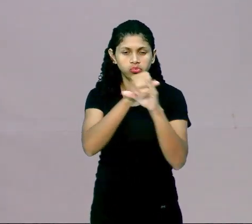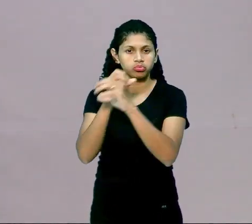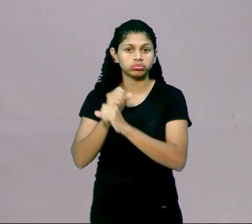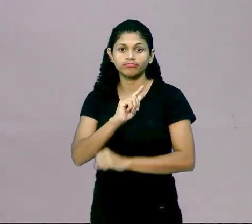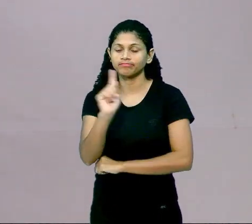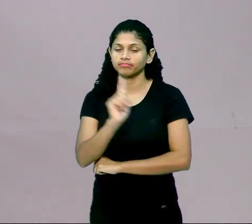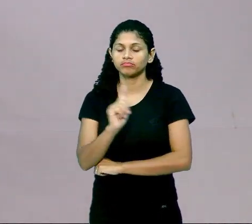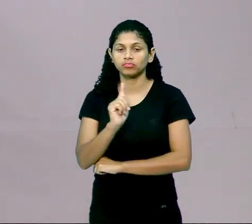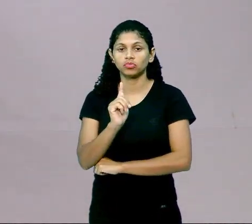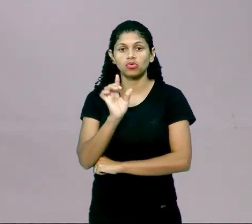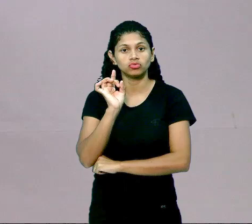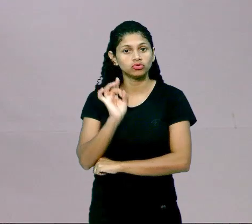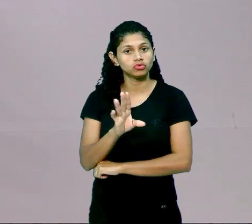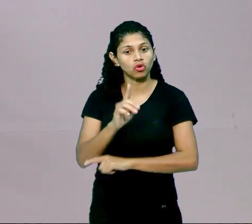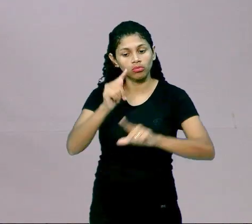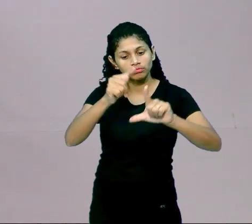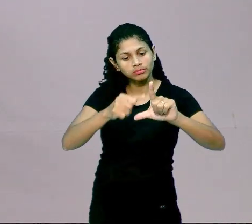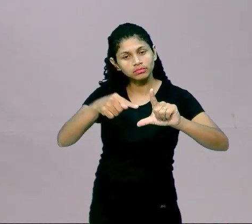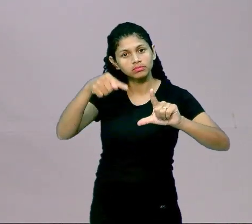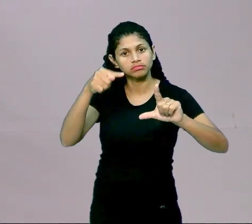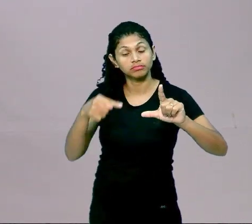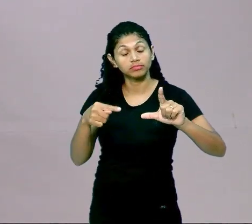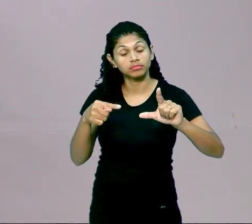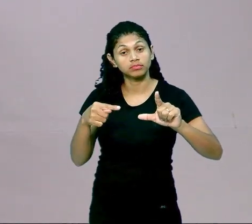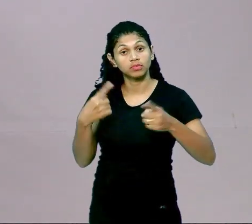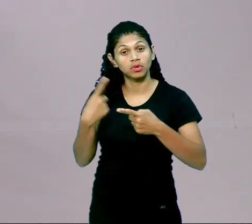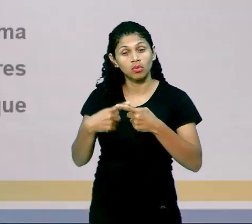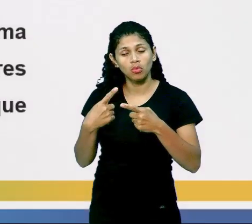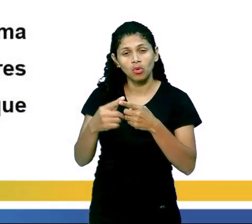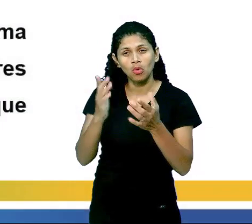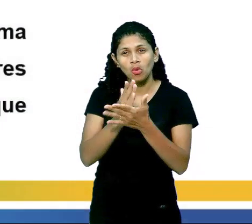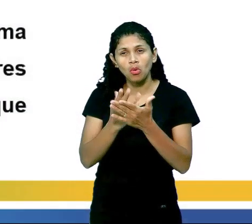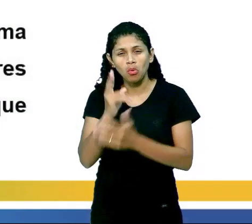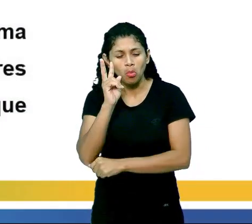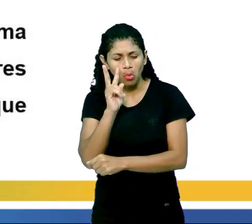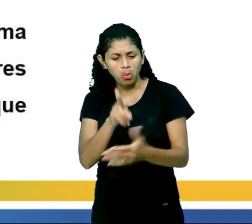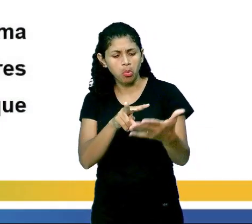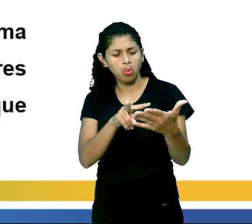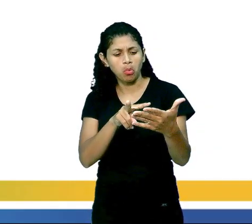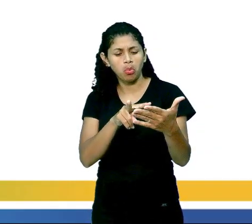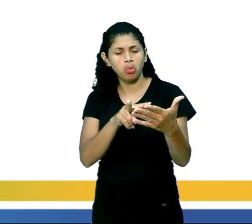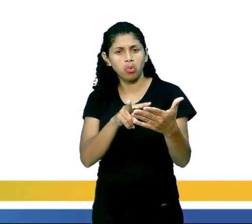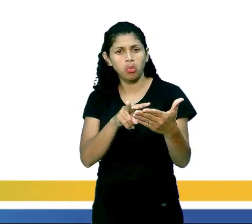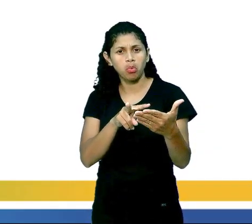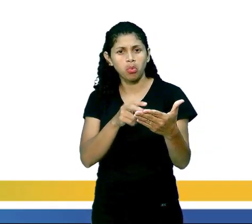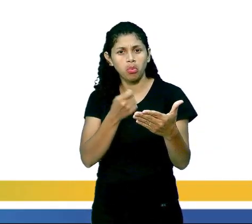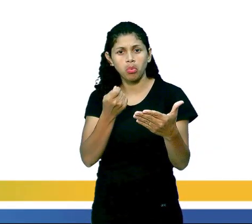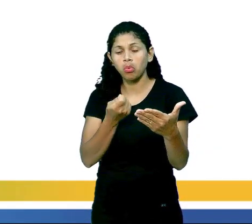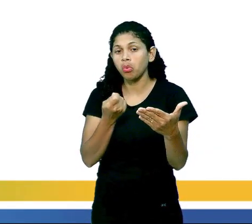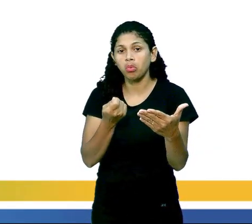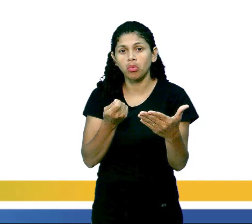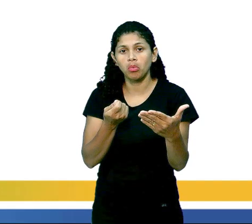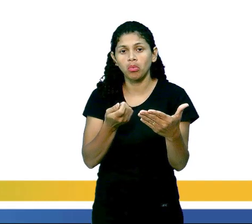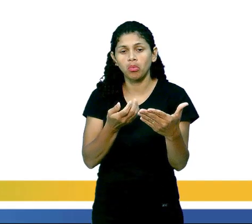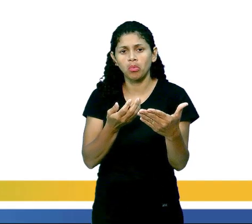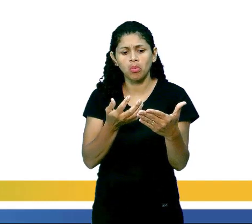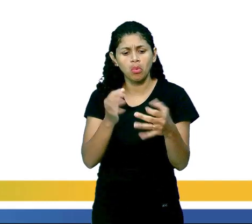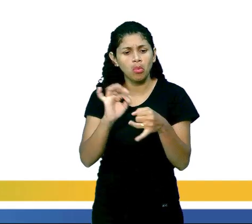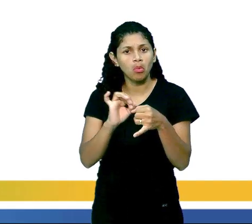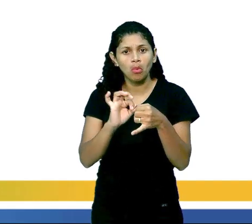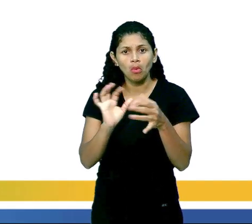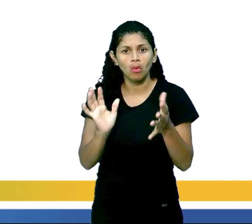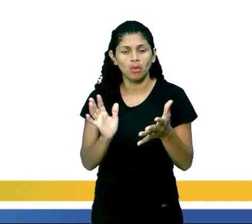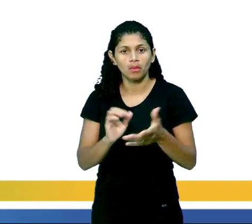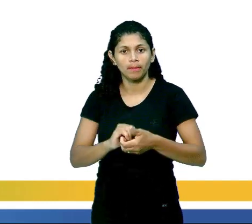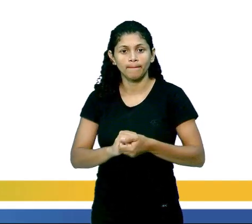gráficos. Porque às vezes você vê uma função daquela, olha só, mostrando aqui, ó,